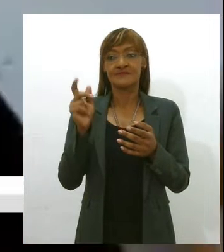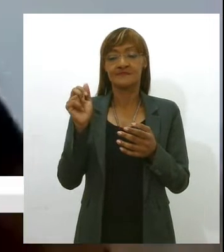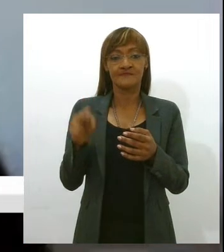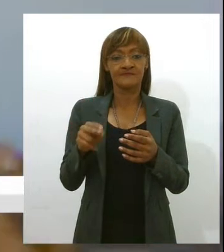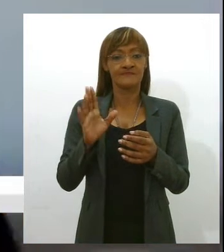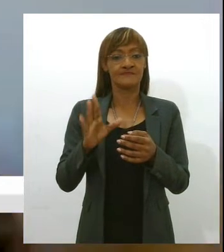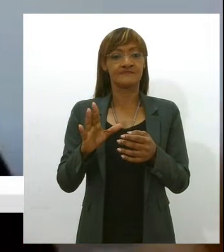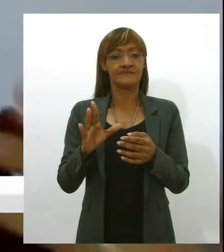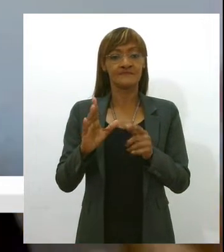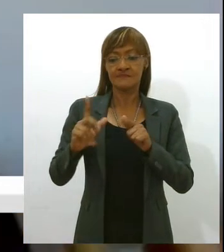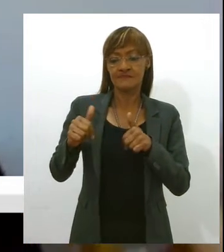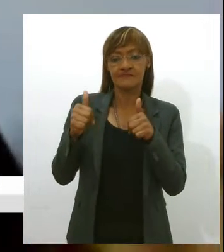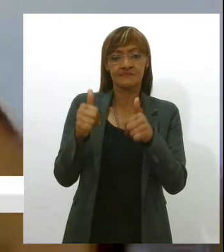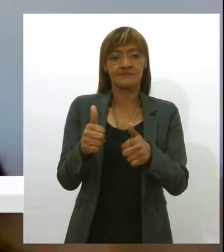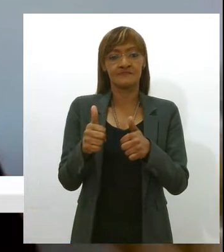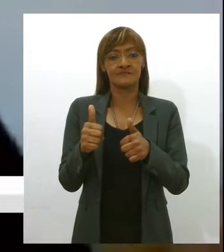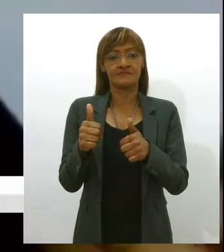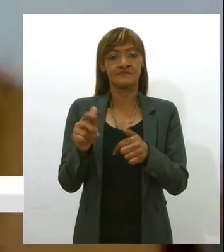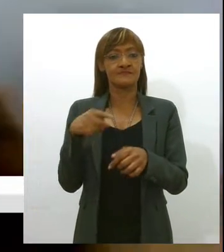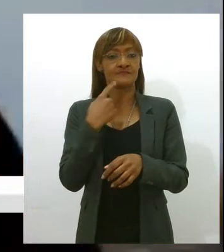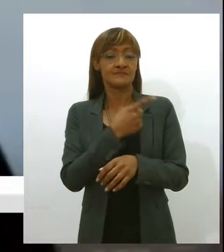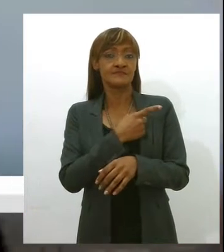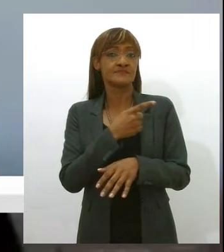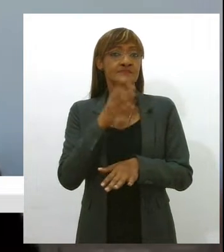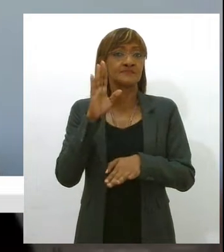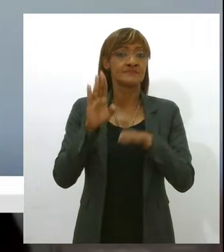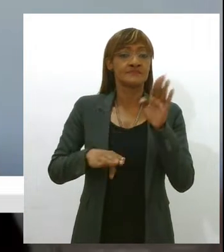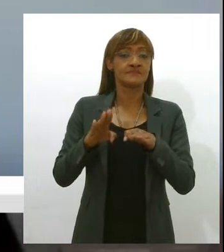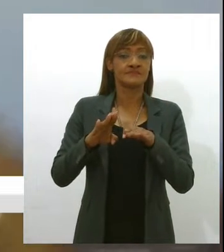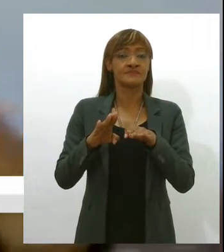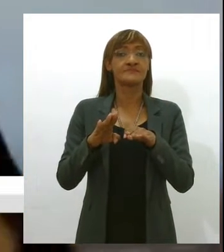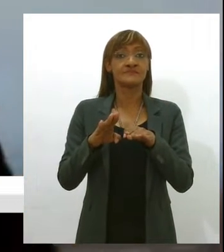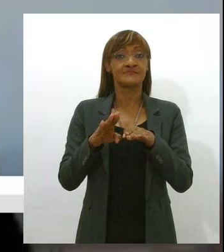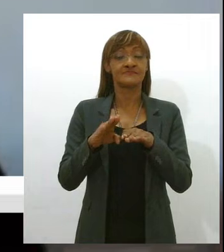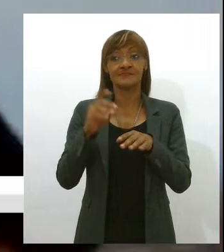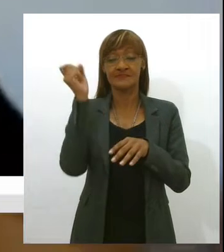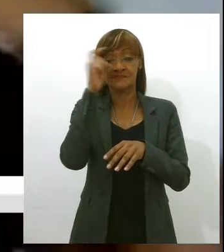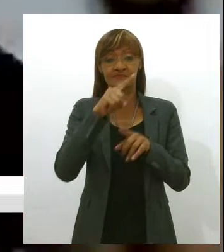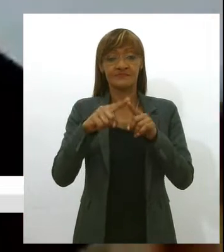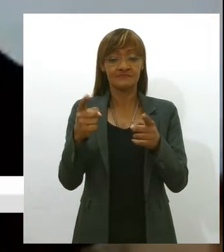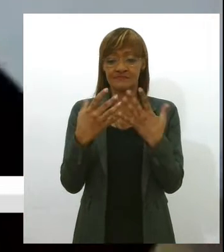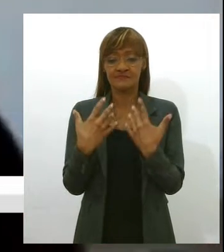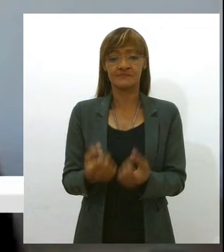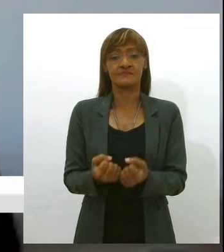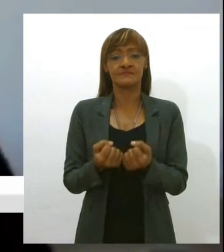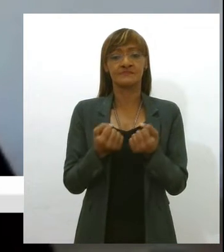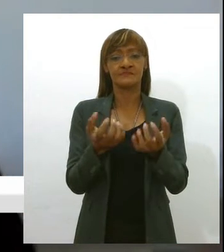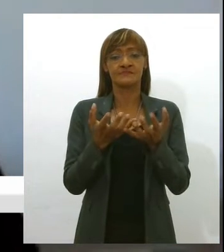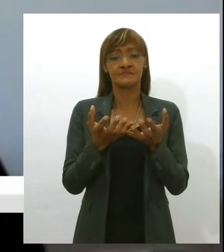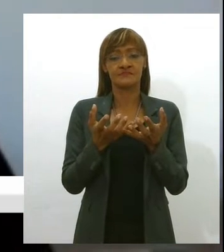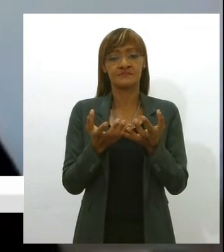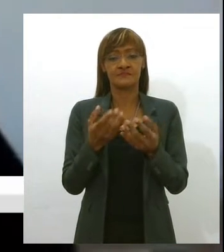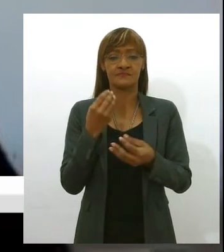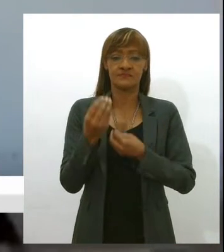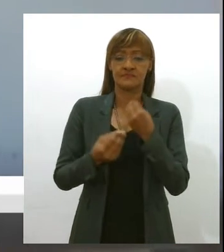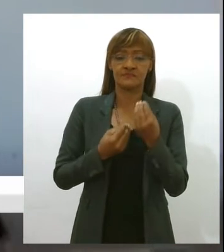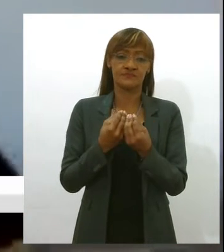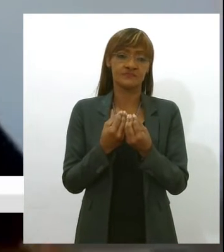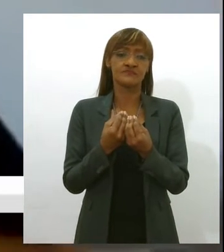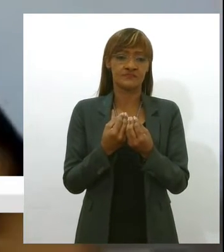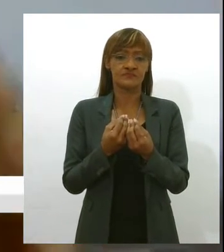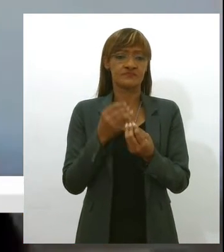gente mesmo se propõe e a gente aceita e busca para a gente, contra a autoridade,